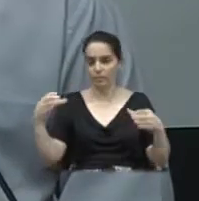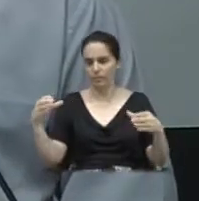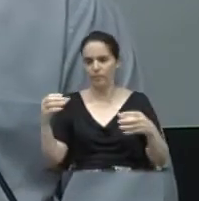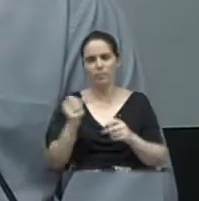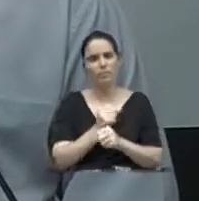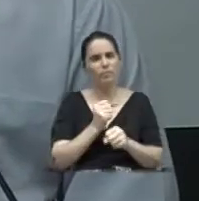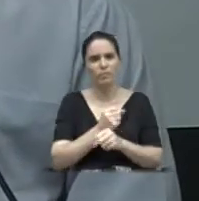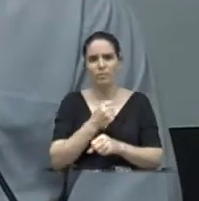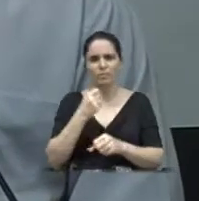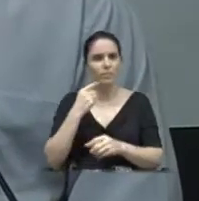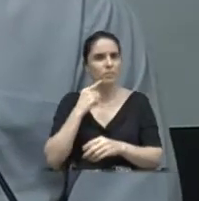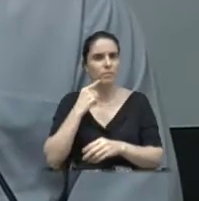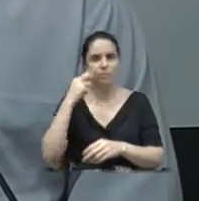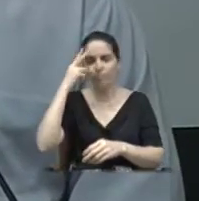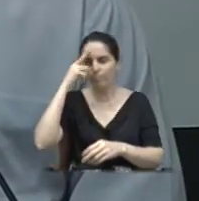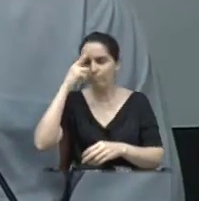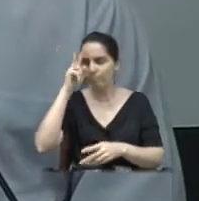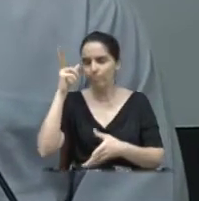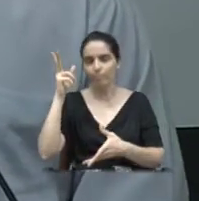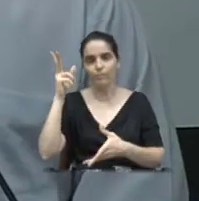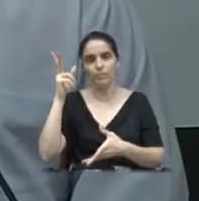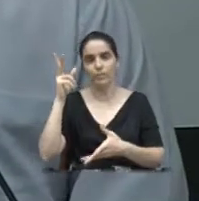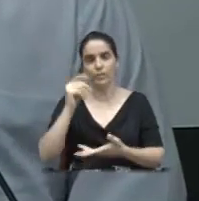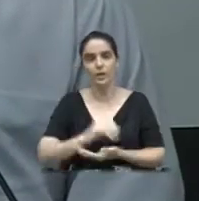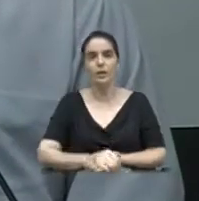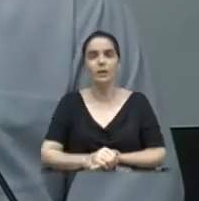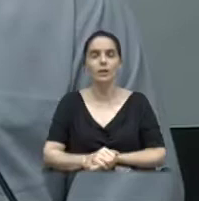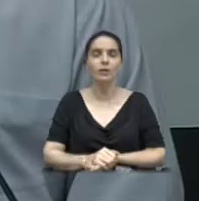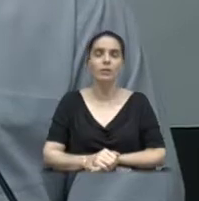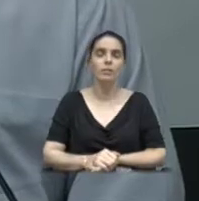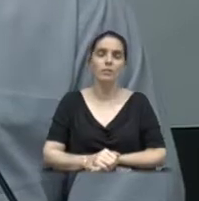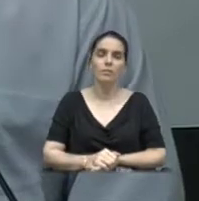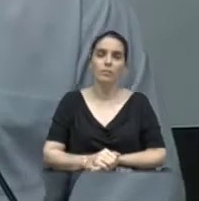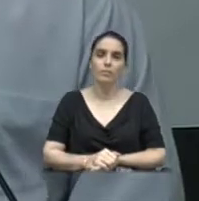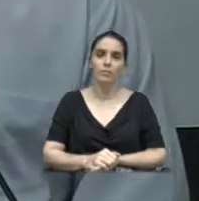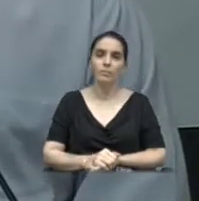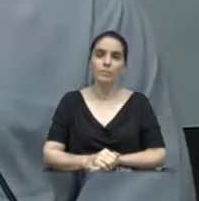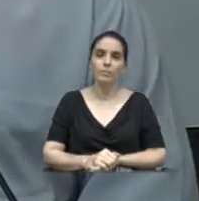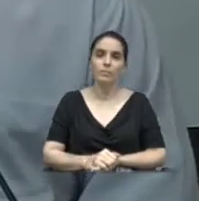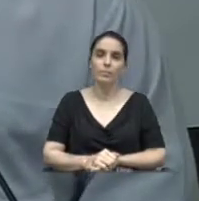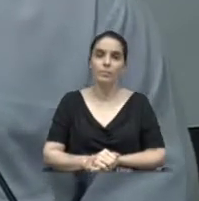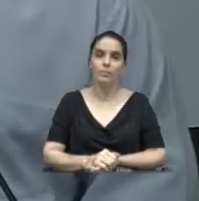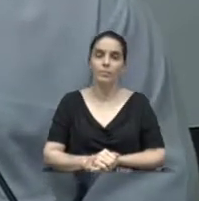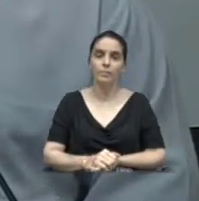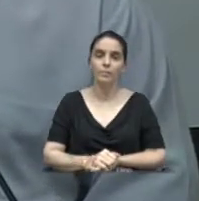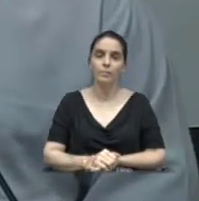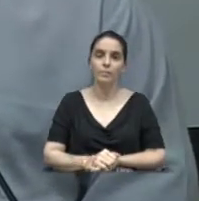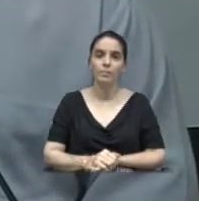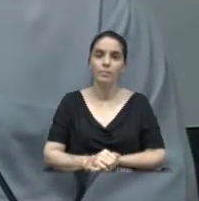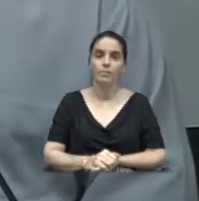fez o requerimento, e eu falei que eu estaria fazendo igual, depois eu tirei o requerimento, sobre o descarte